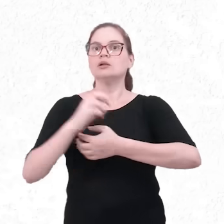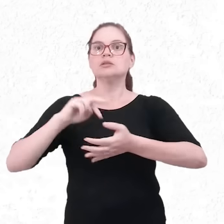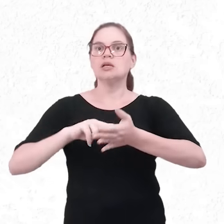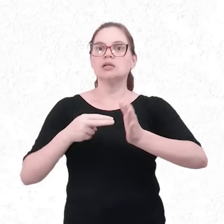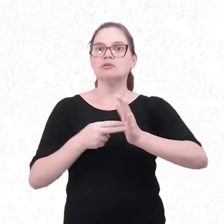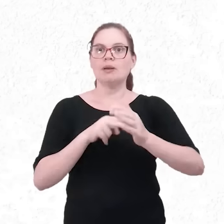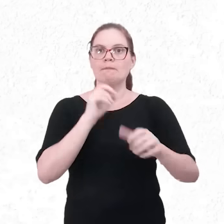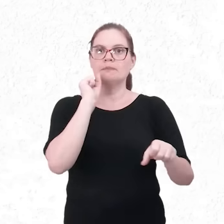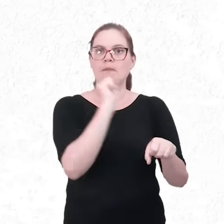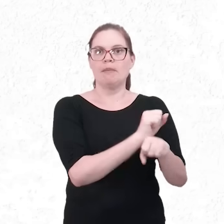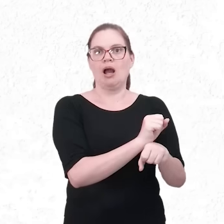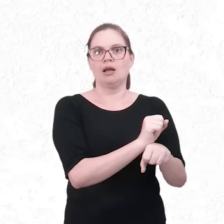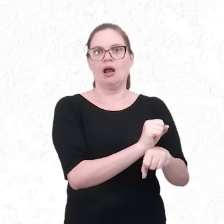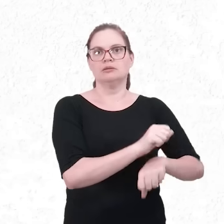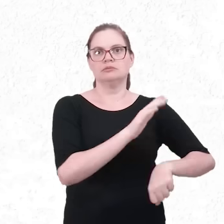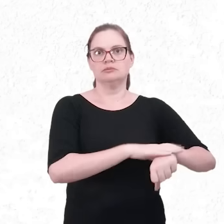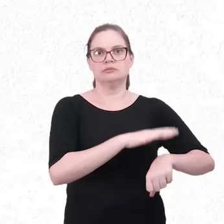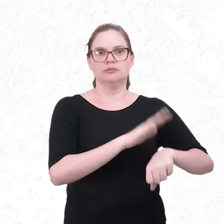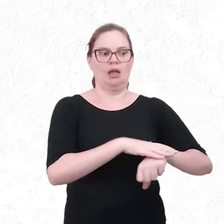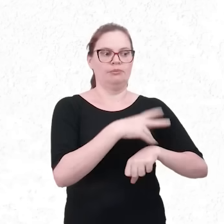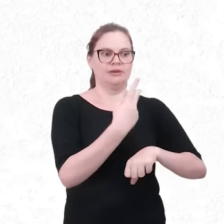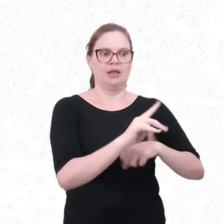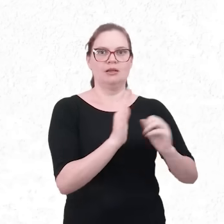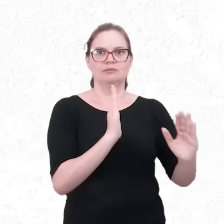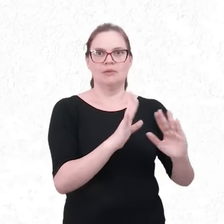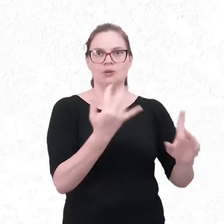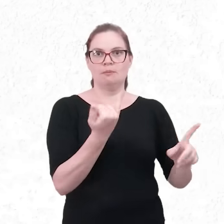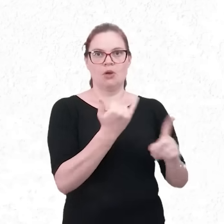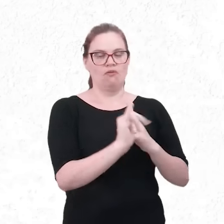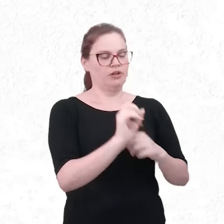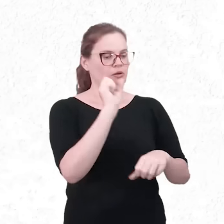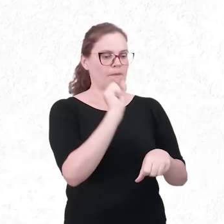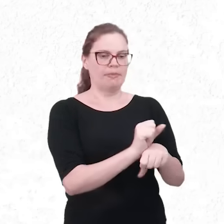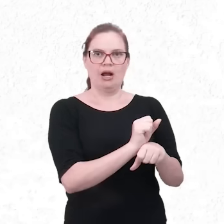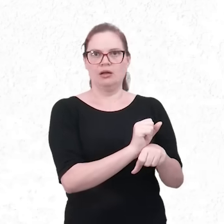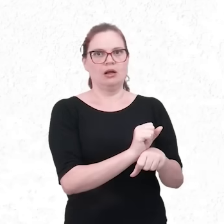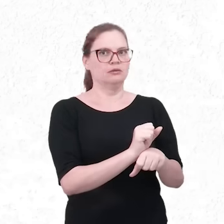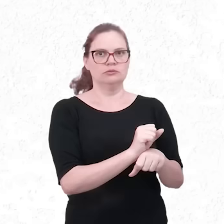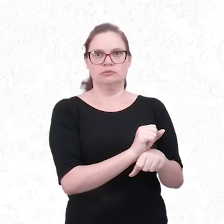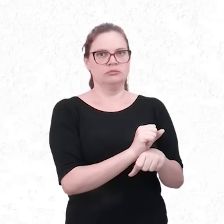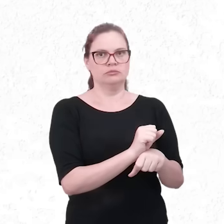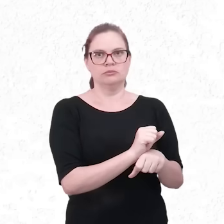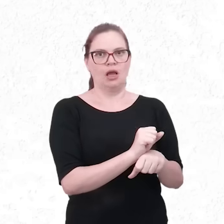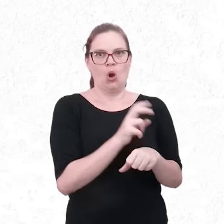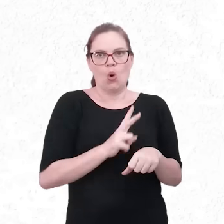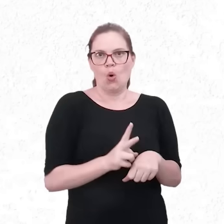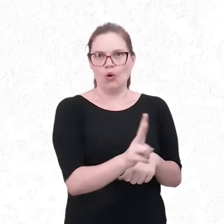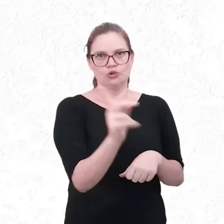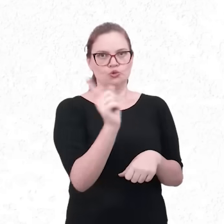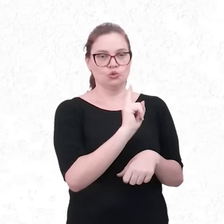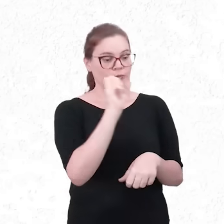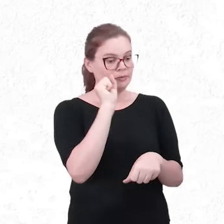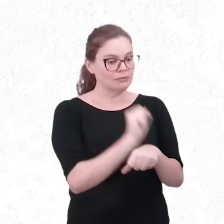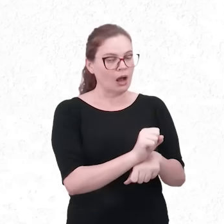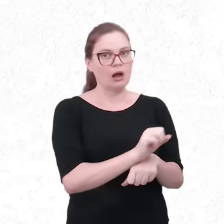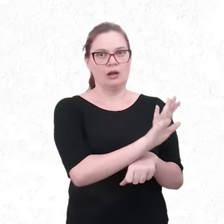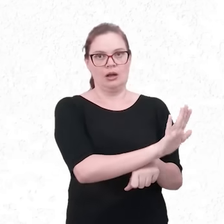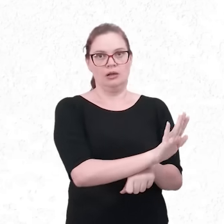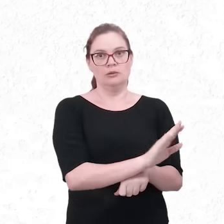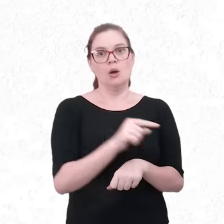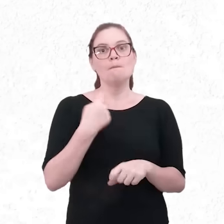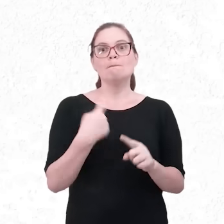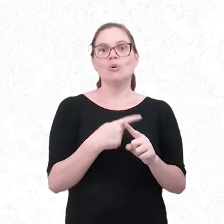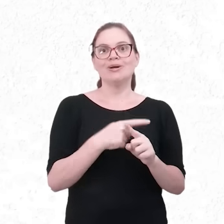Israel saiu do plano profético de Deus. E enquanto a igreja está na face da terra, nesse tempo criado